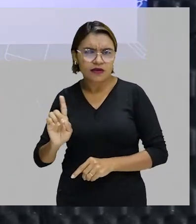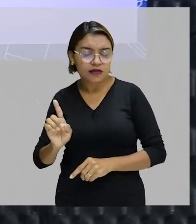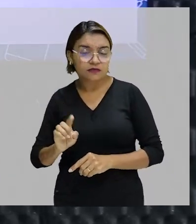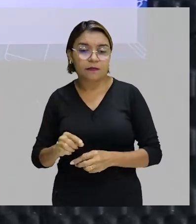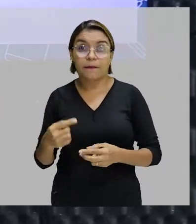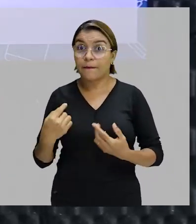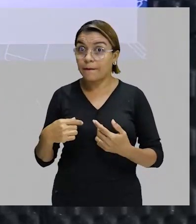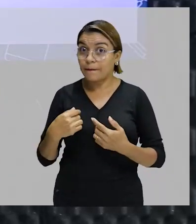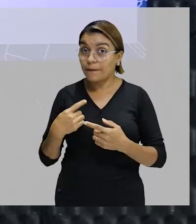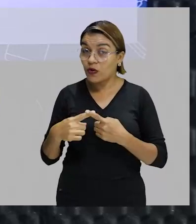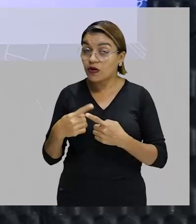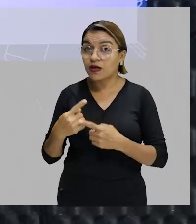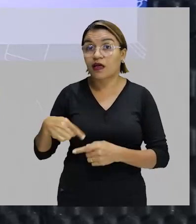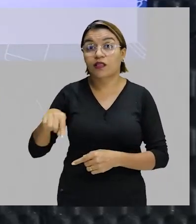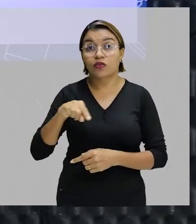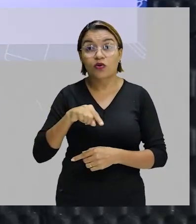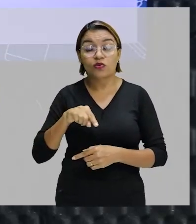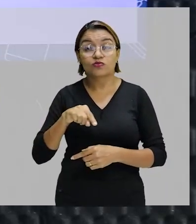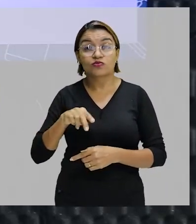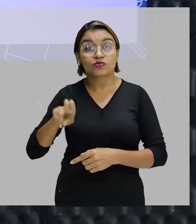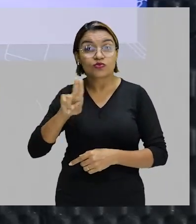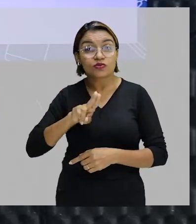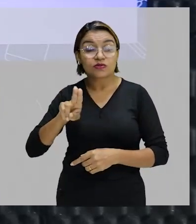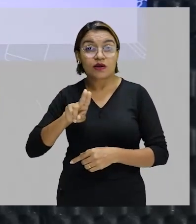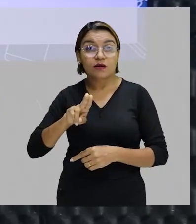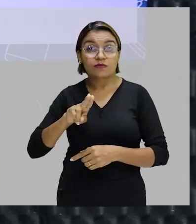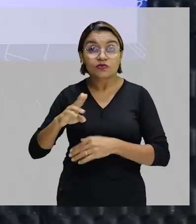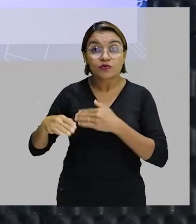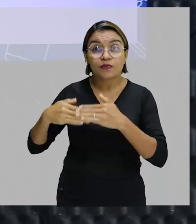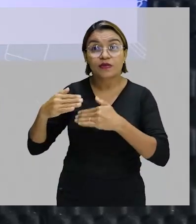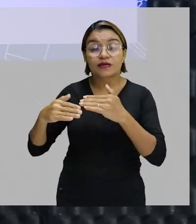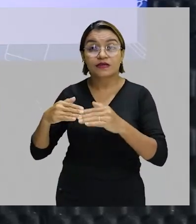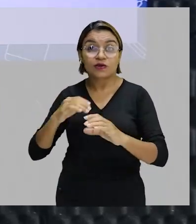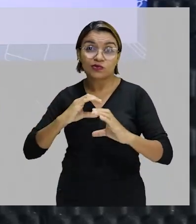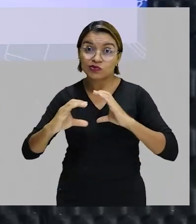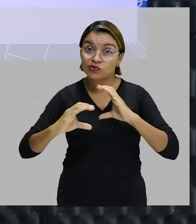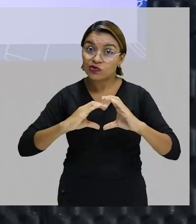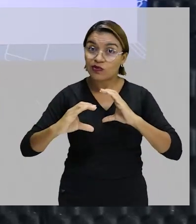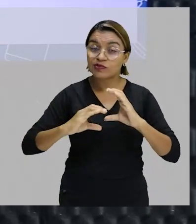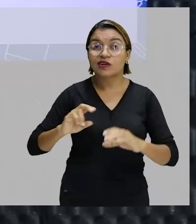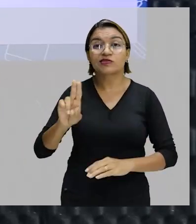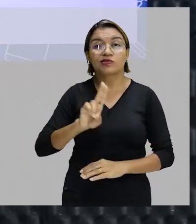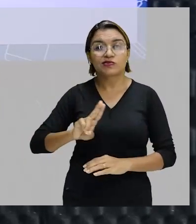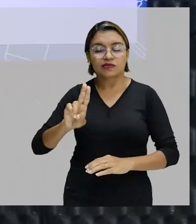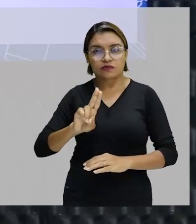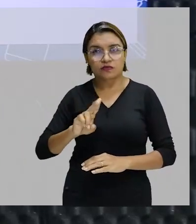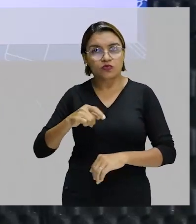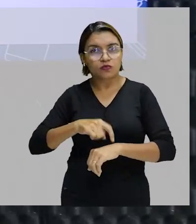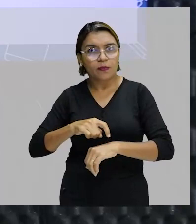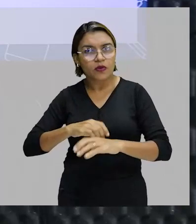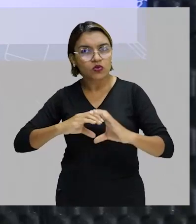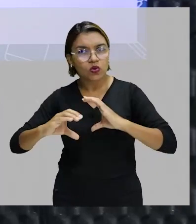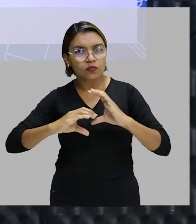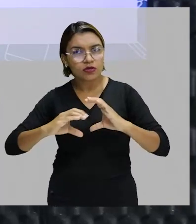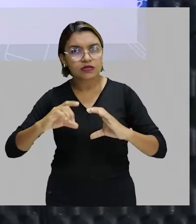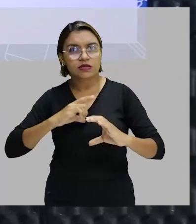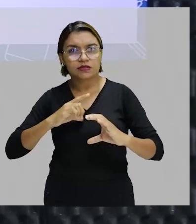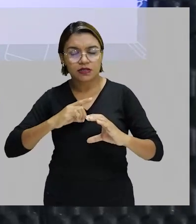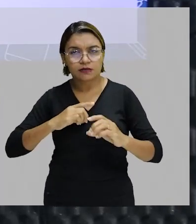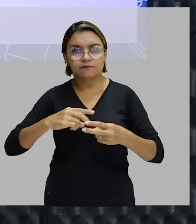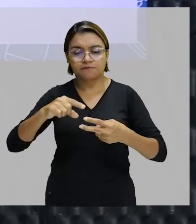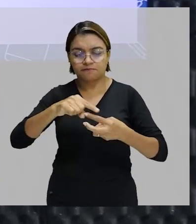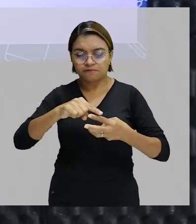do princípio do processo de comunicação. Quando você se comunica com alguém, nós normalmente adotamos essas três posturas.